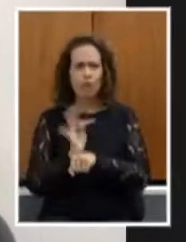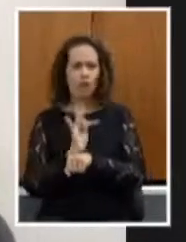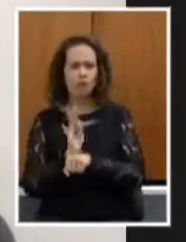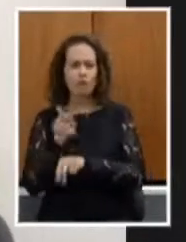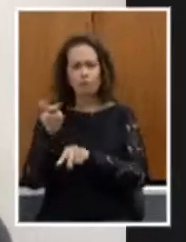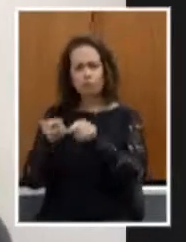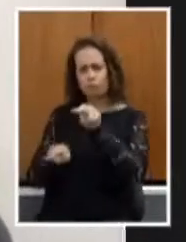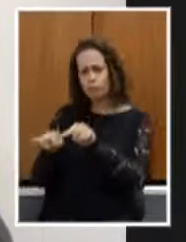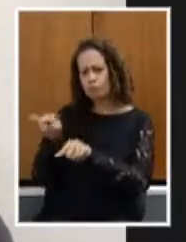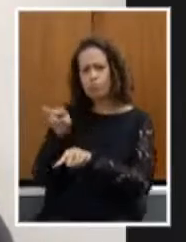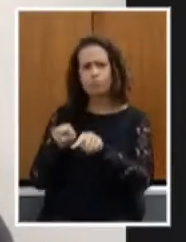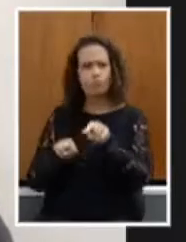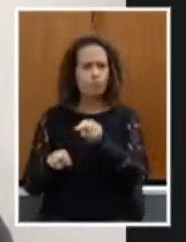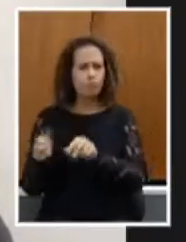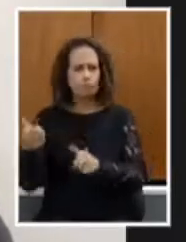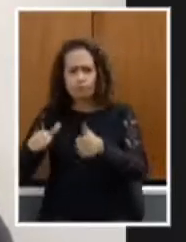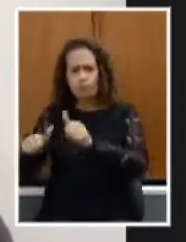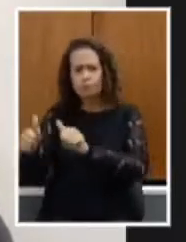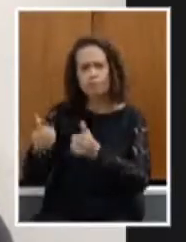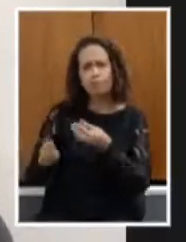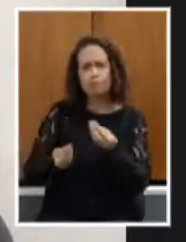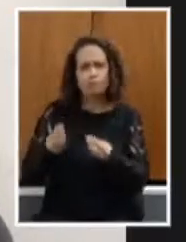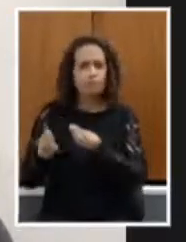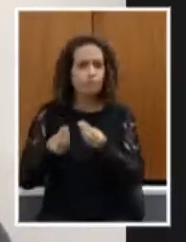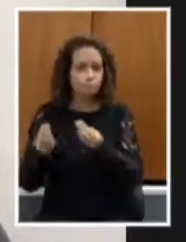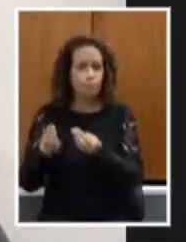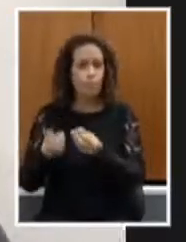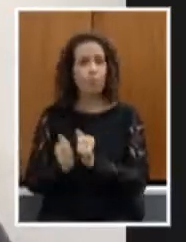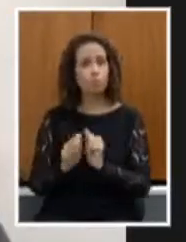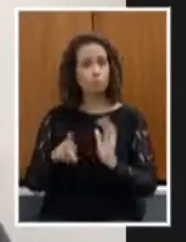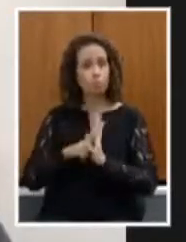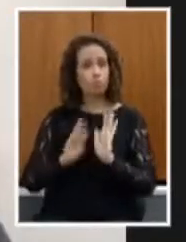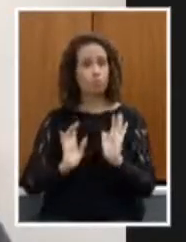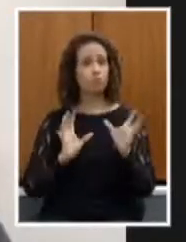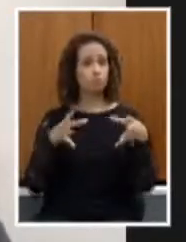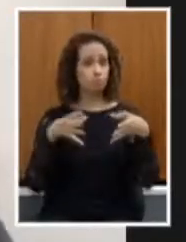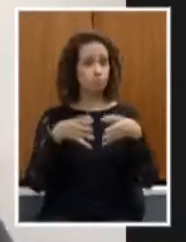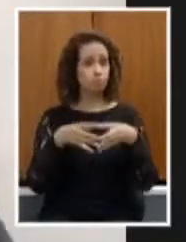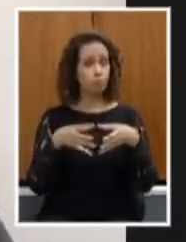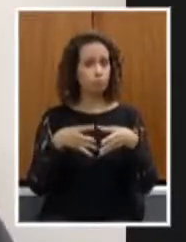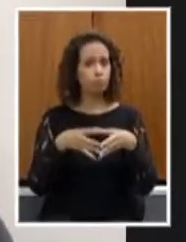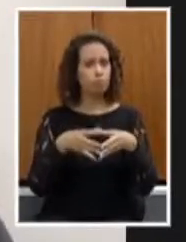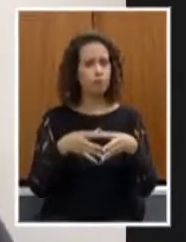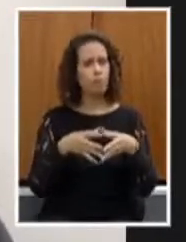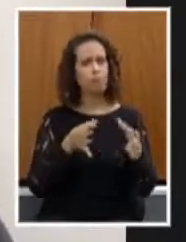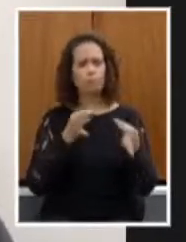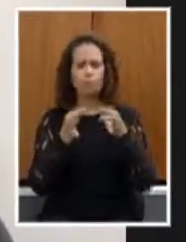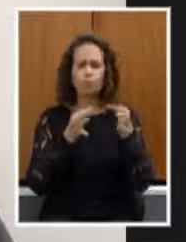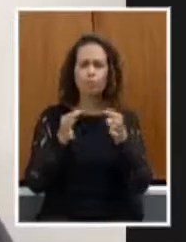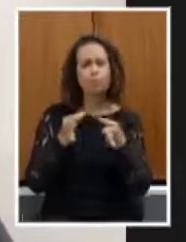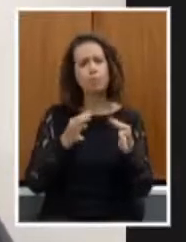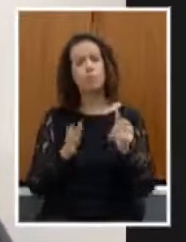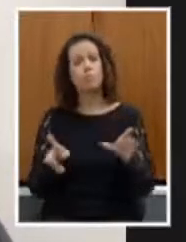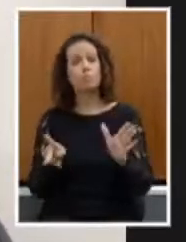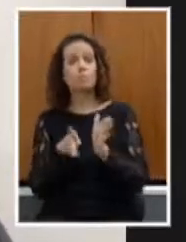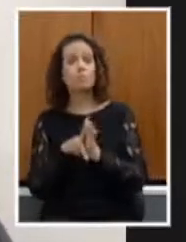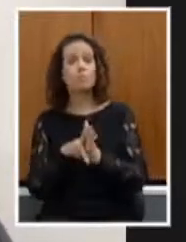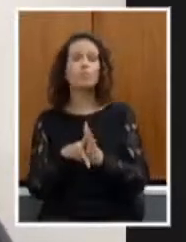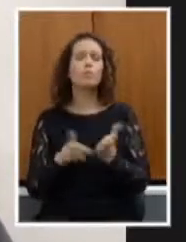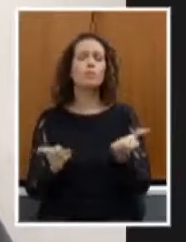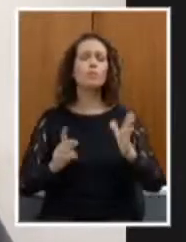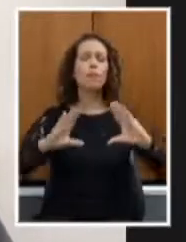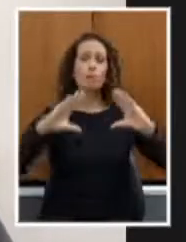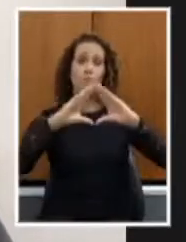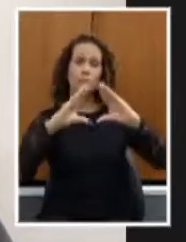apurada, né, da nossa assessoria coletiva do bloco, inclusive da própria Assembleia, que teve